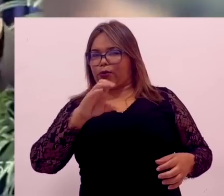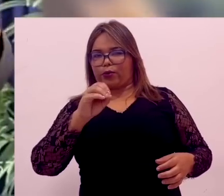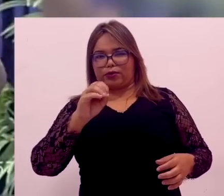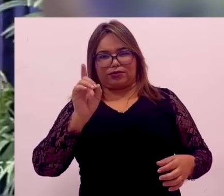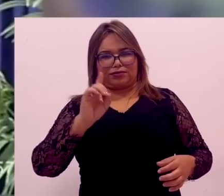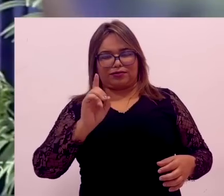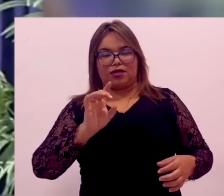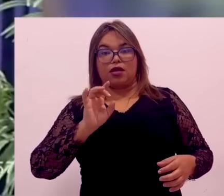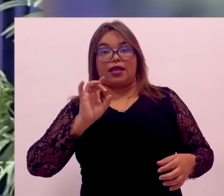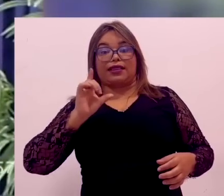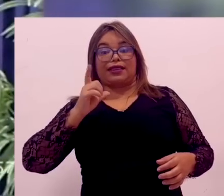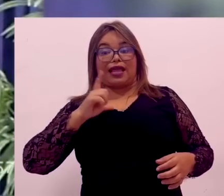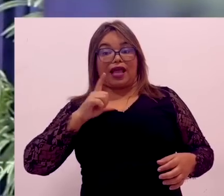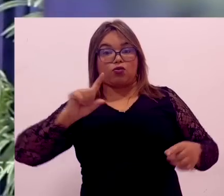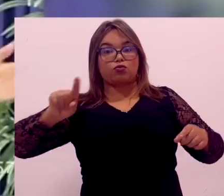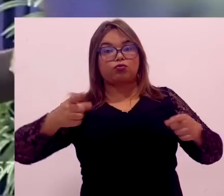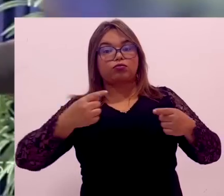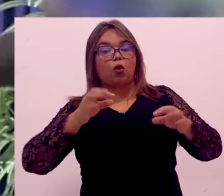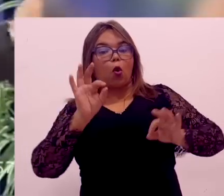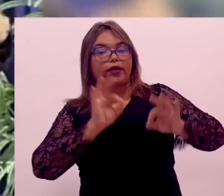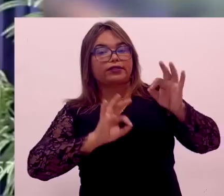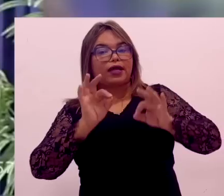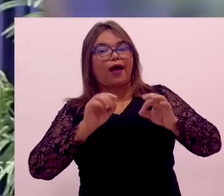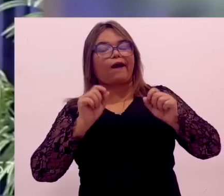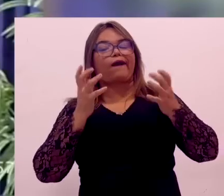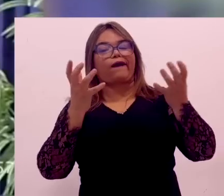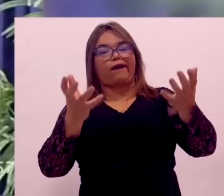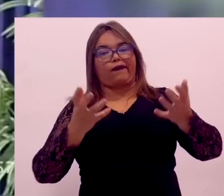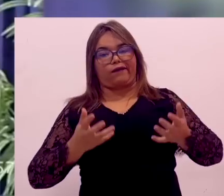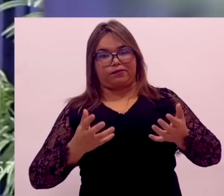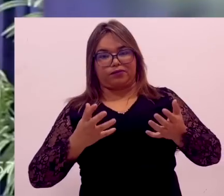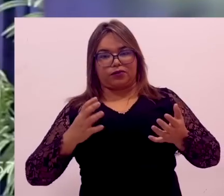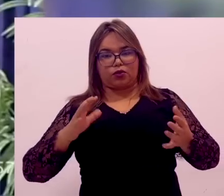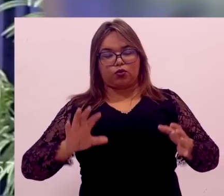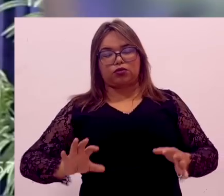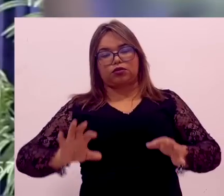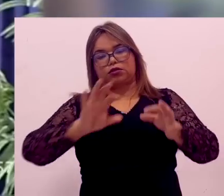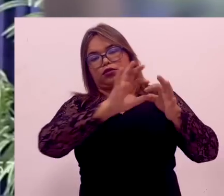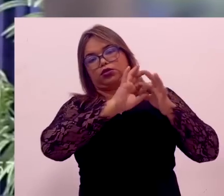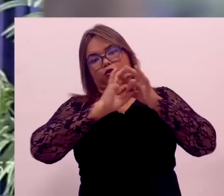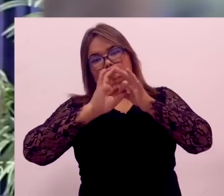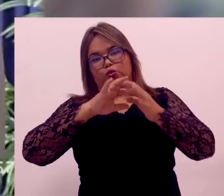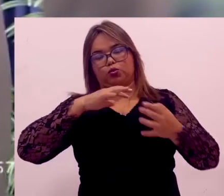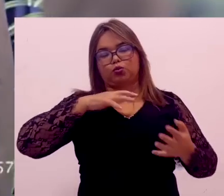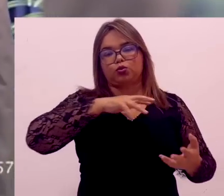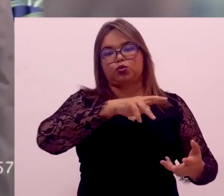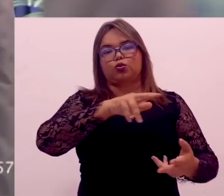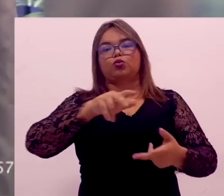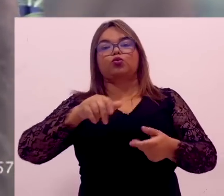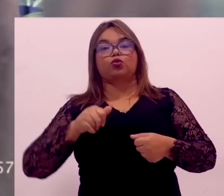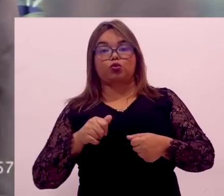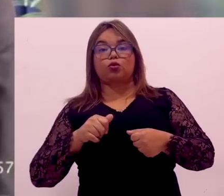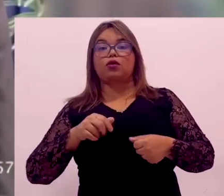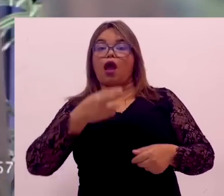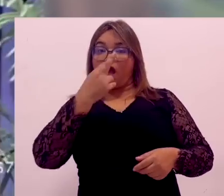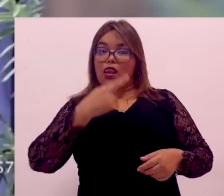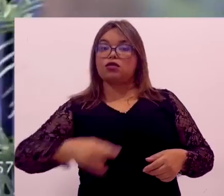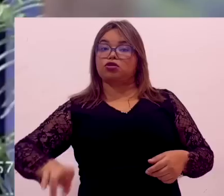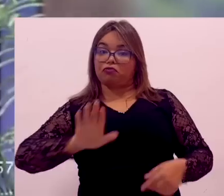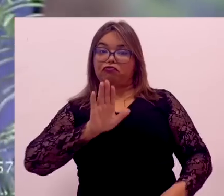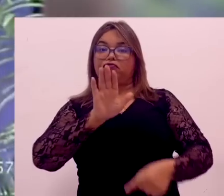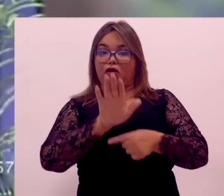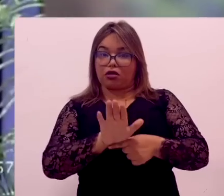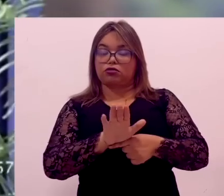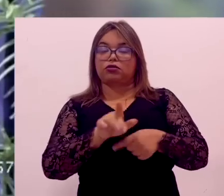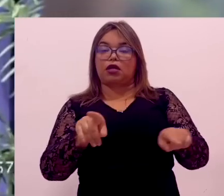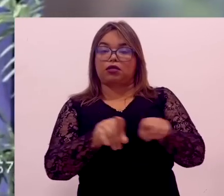É um sistema que pretende unir o mundo inteiro e o Concílio Mundial de Igrejas desempenhará um papel importante nesse